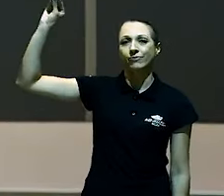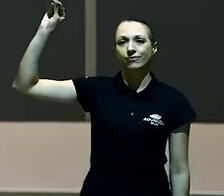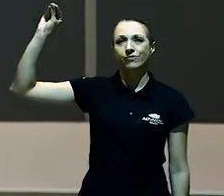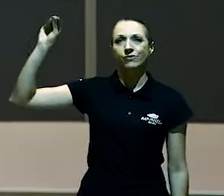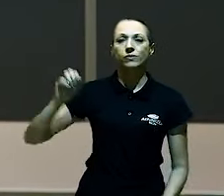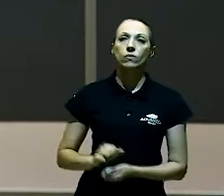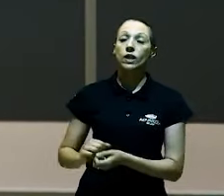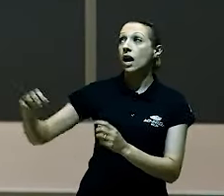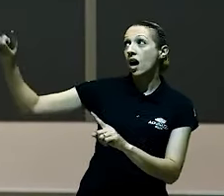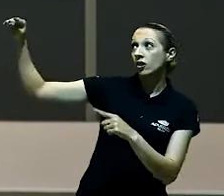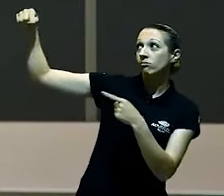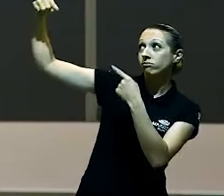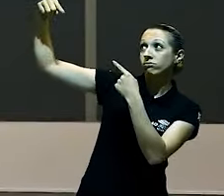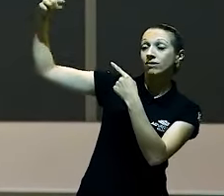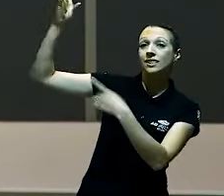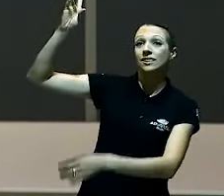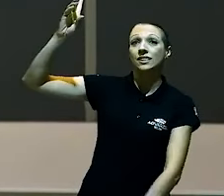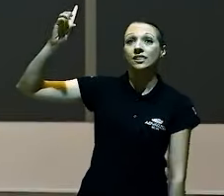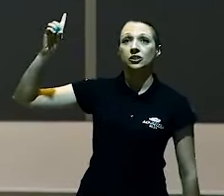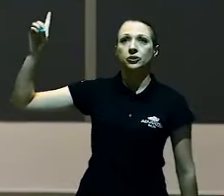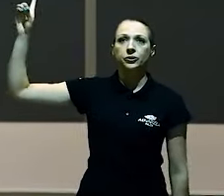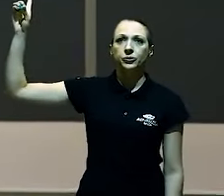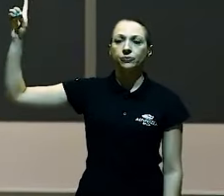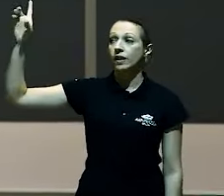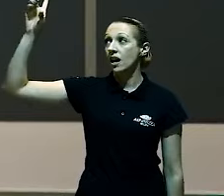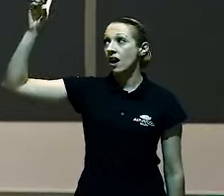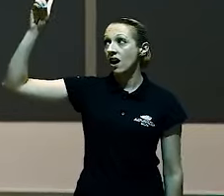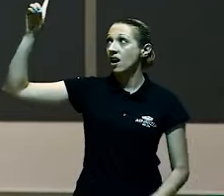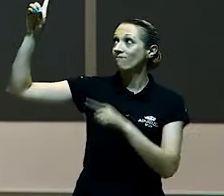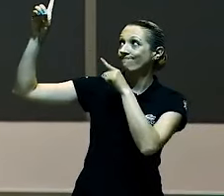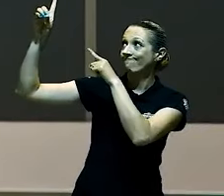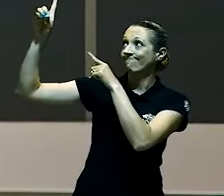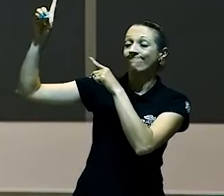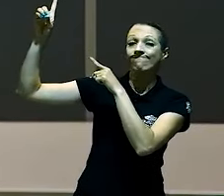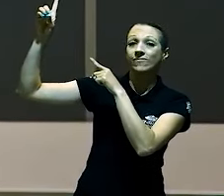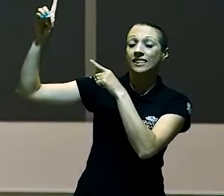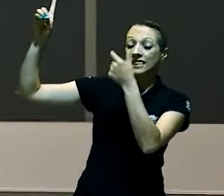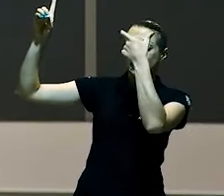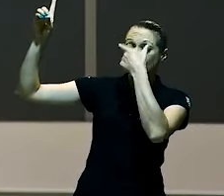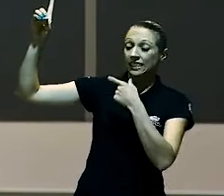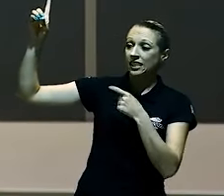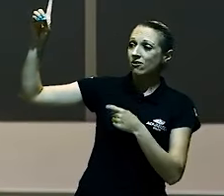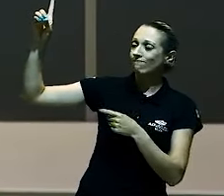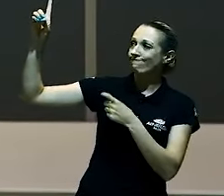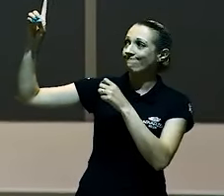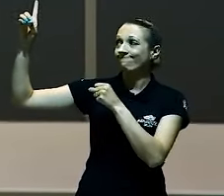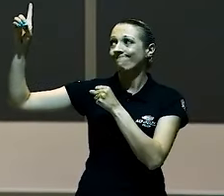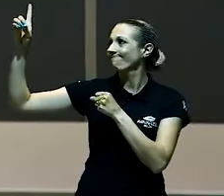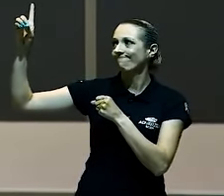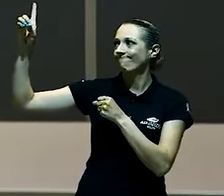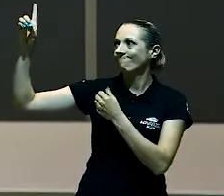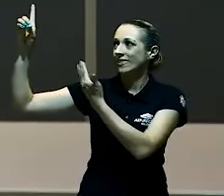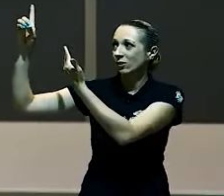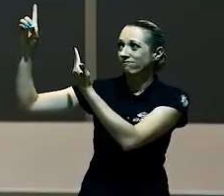Deus, de ter de alguma forma Deus de um lado e eu do outro resistindo à vontade dEle. E é basicamente isso que